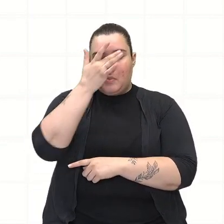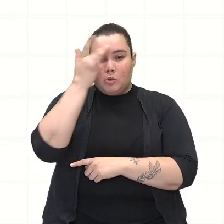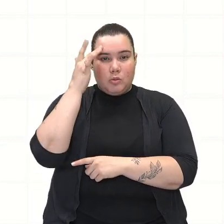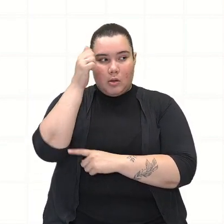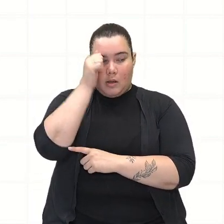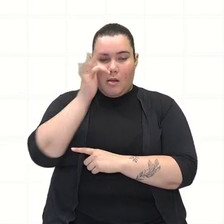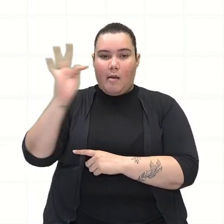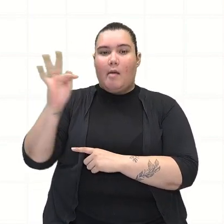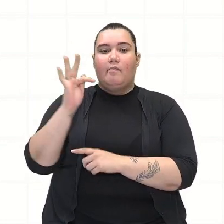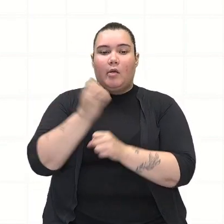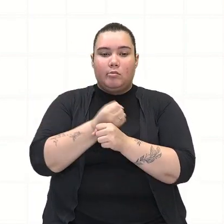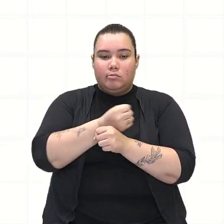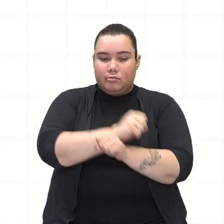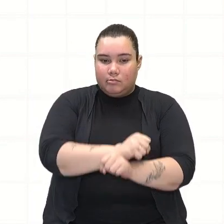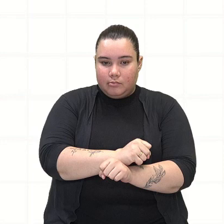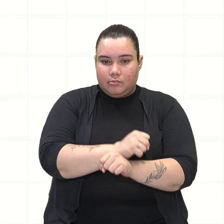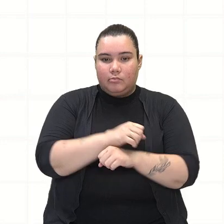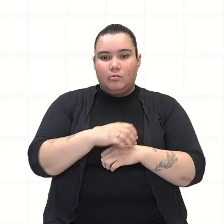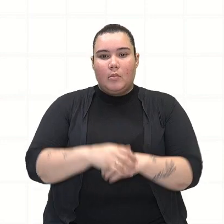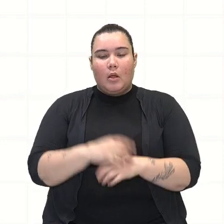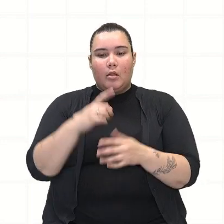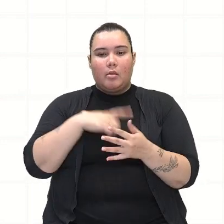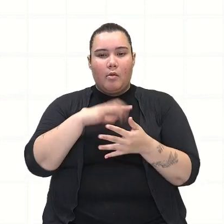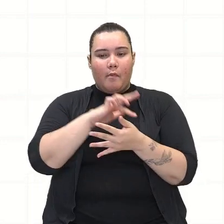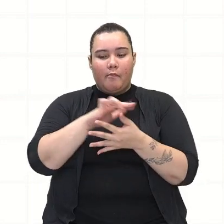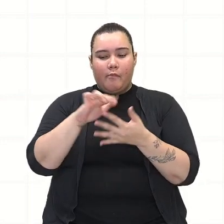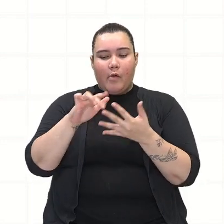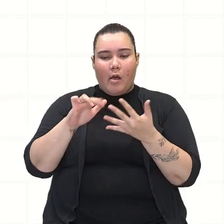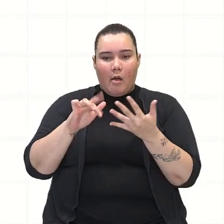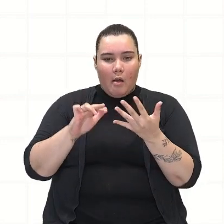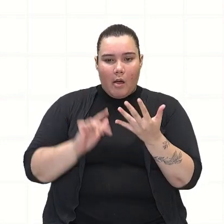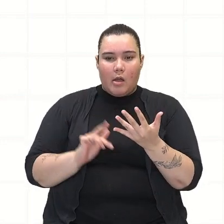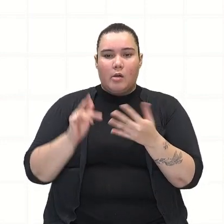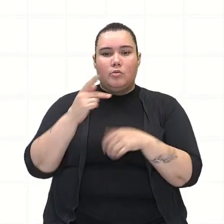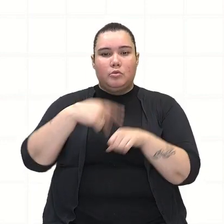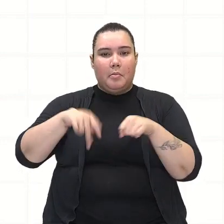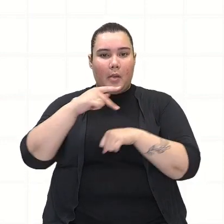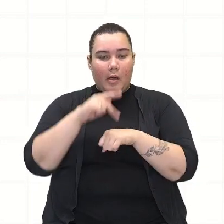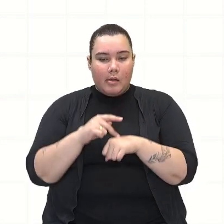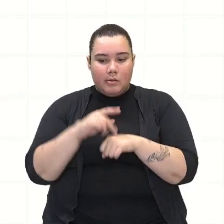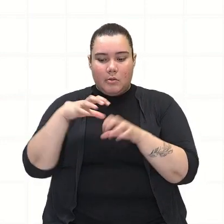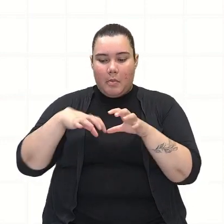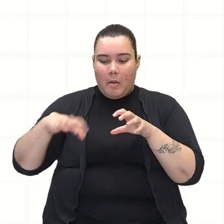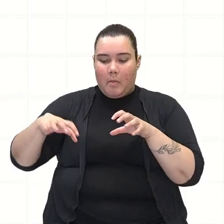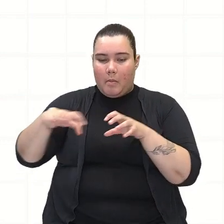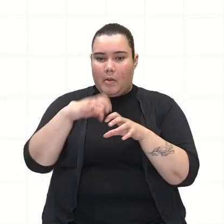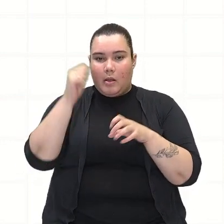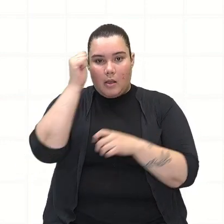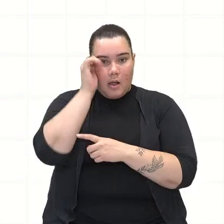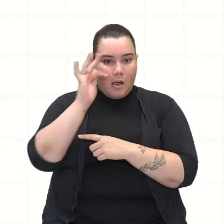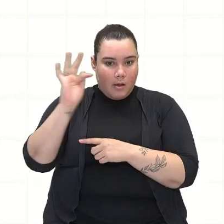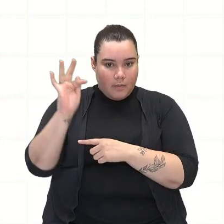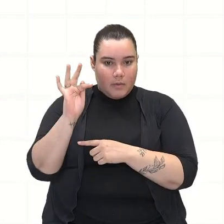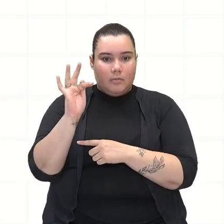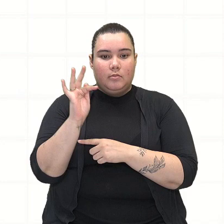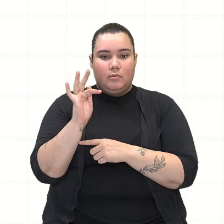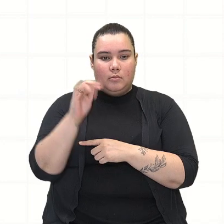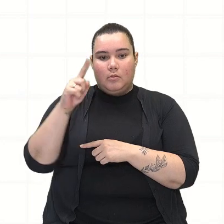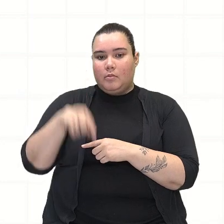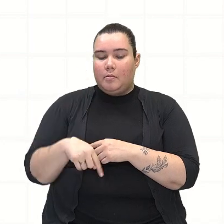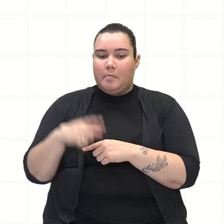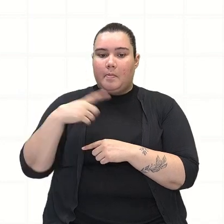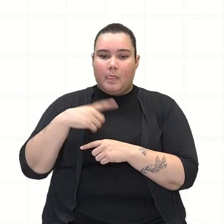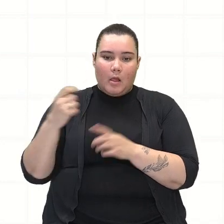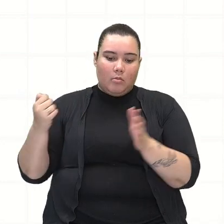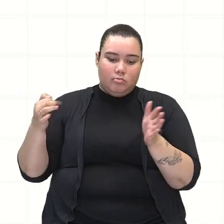Cabo Verde, de São Jorge da Mina, do Congo, Luanda, Benguela, Moçambique. Então eram os que onde vinham para